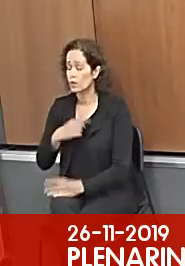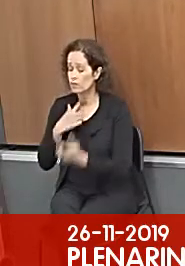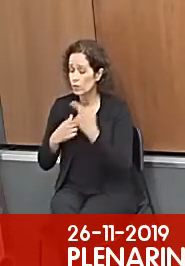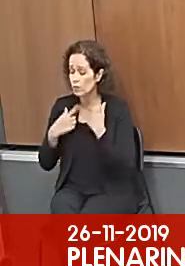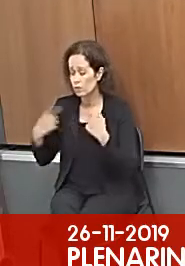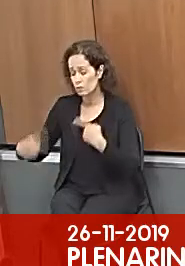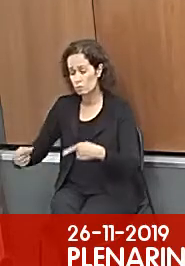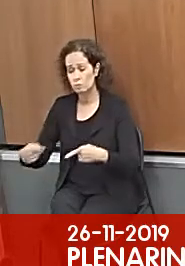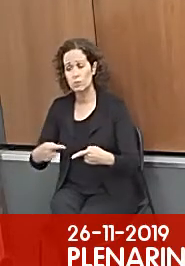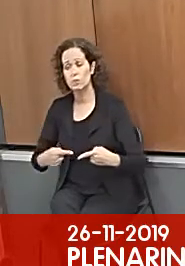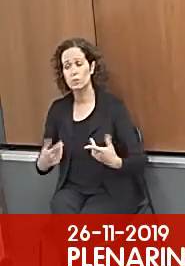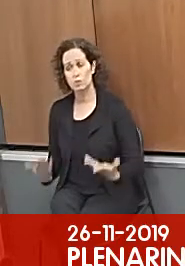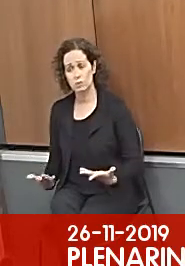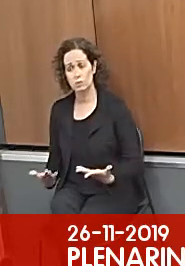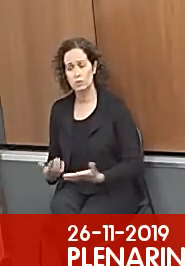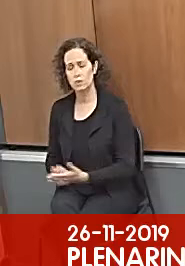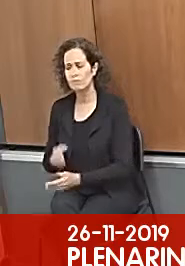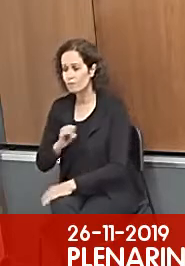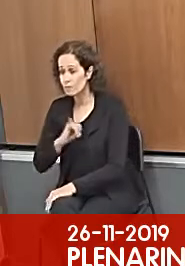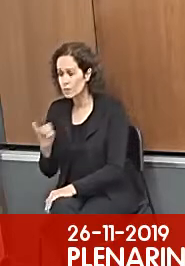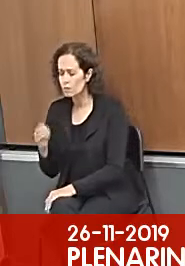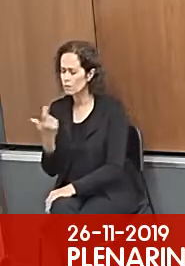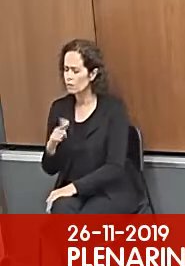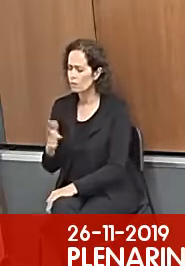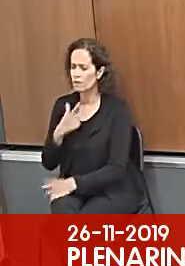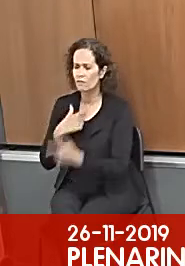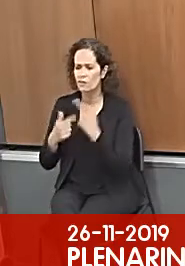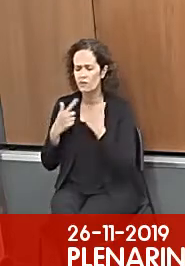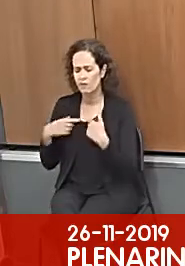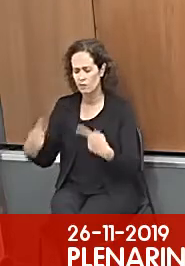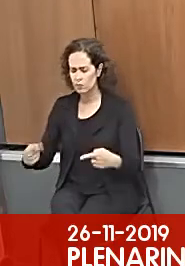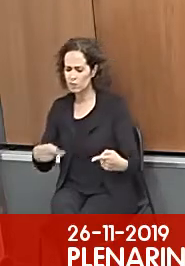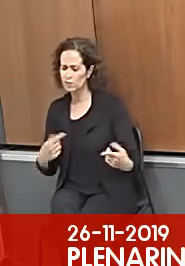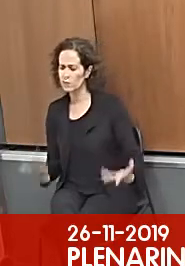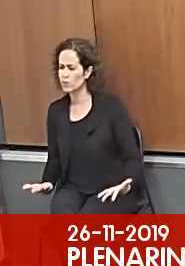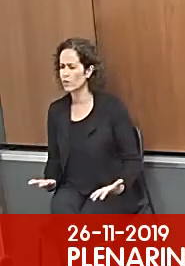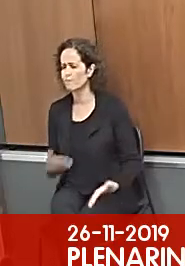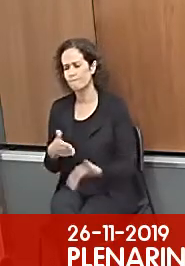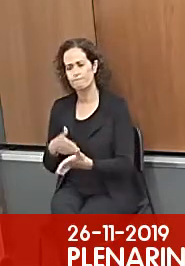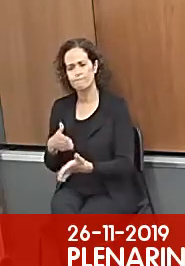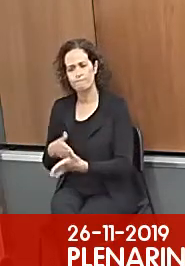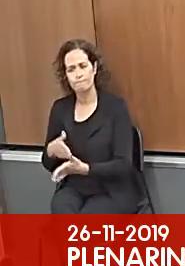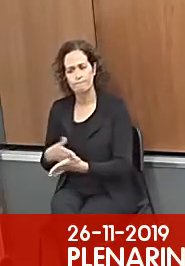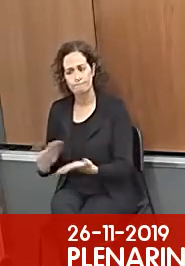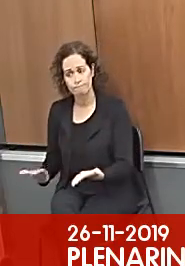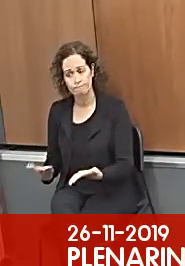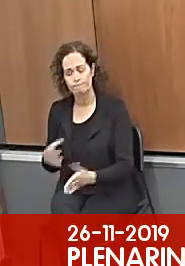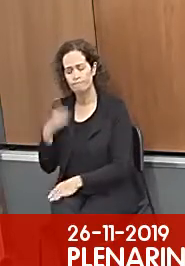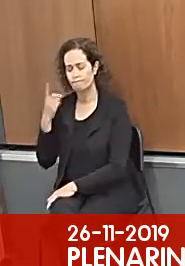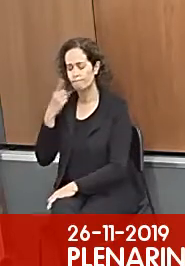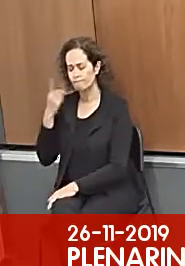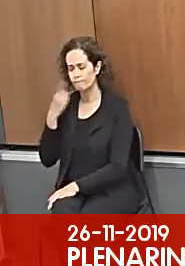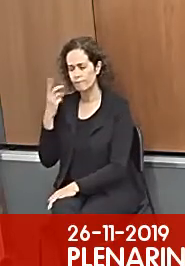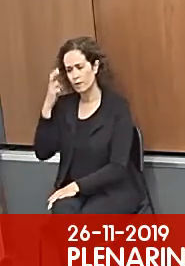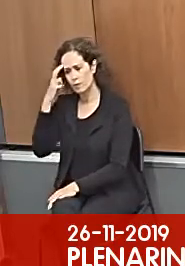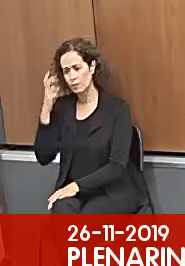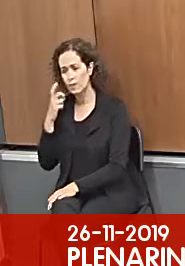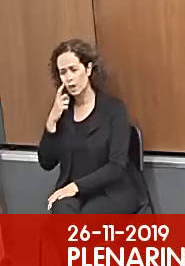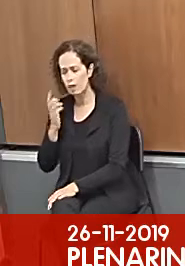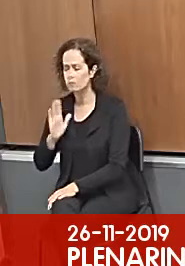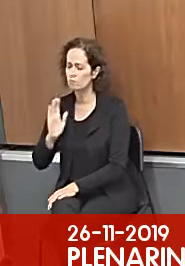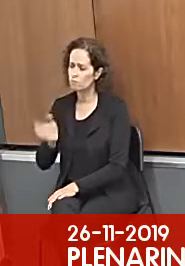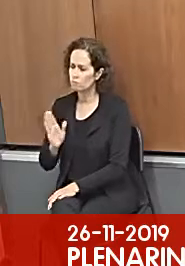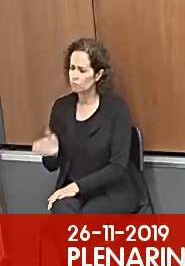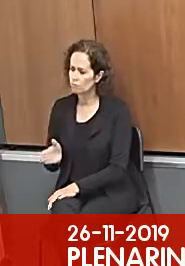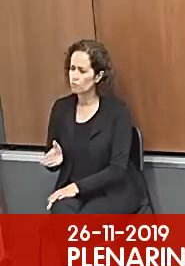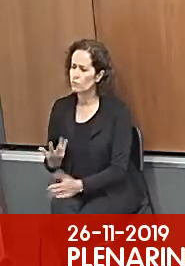política. Porque, sem vontade política, as coisas não caminham, não. Então, o deputado está levando essa questão nossa